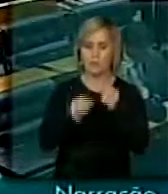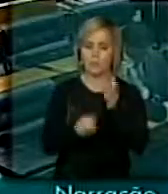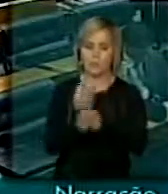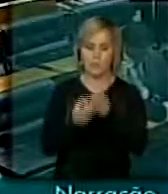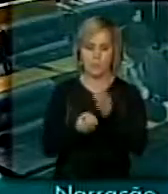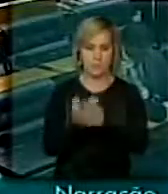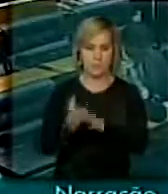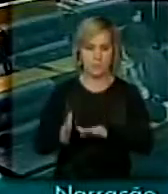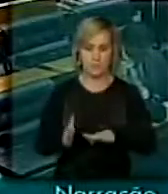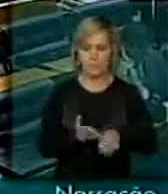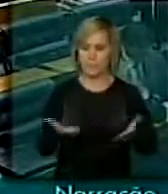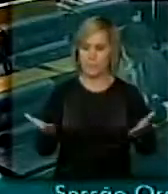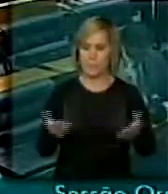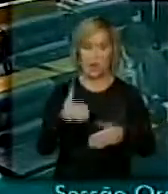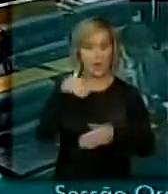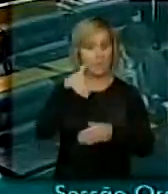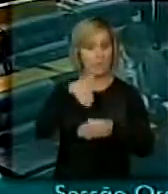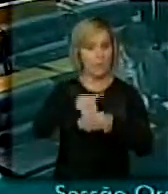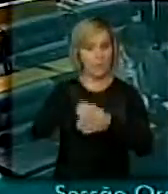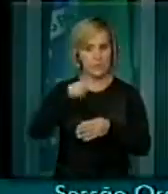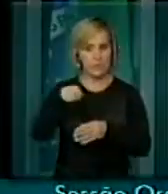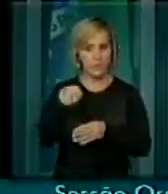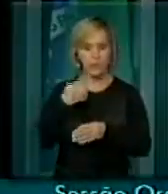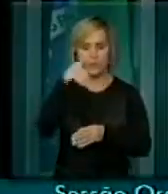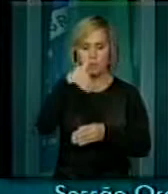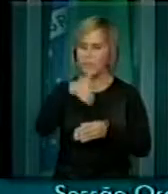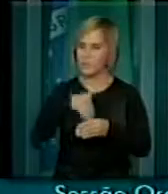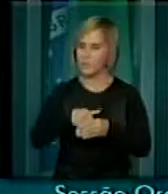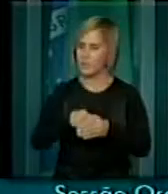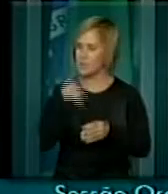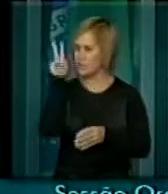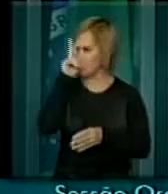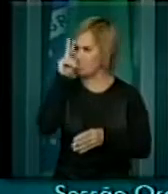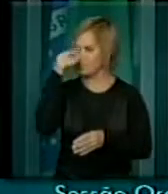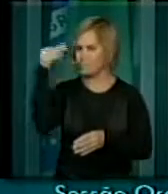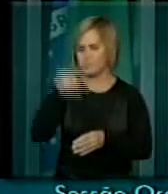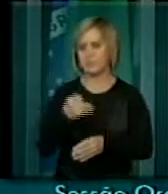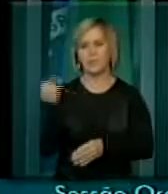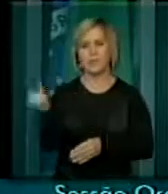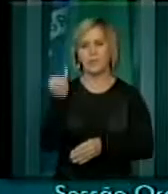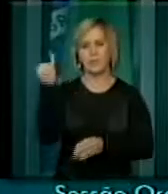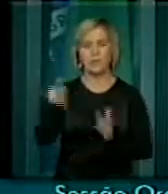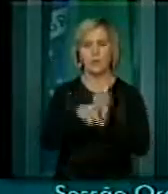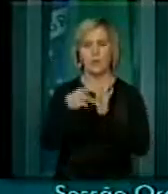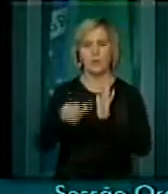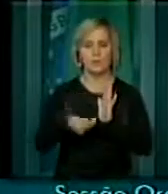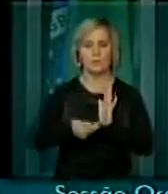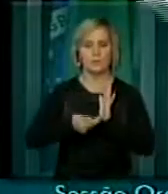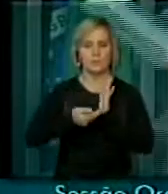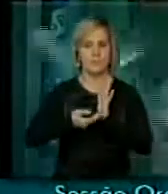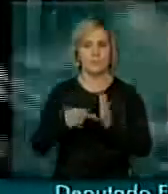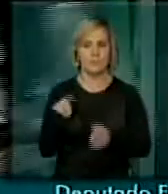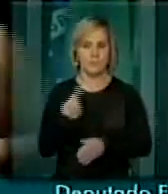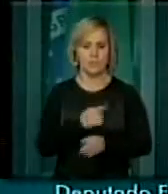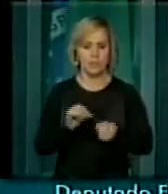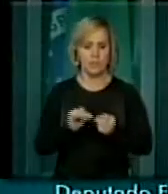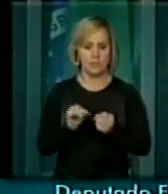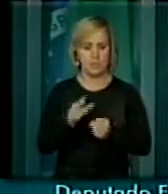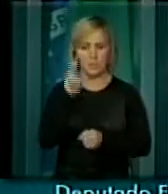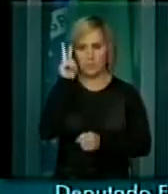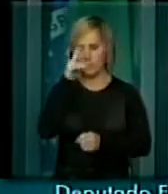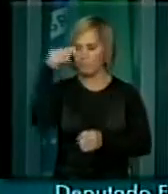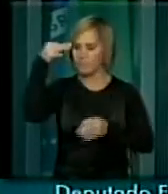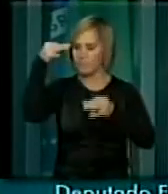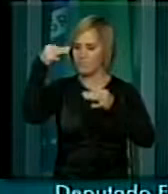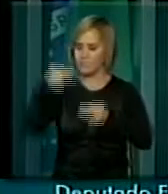Votação se constitui numa votação histórica para esta casa. Nós estamos fazendo história